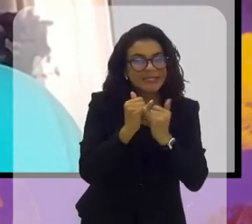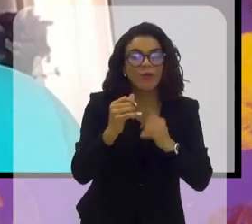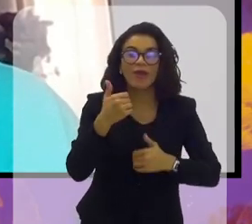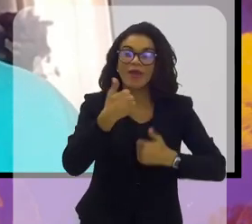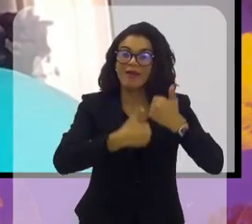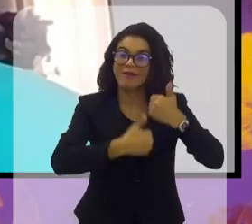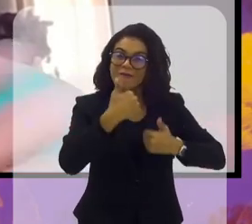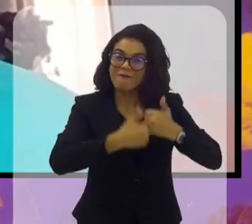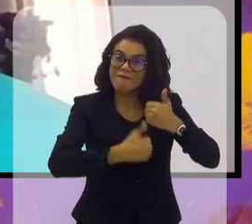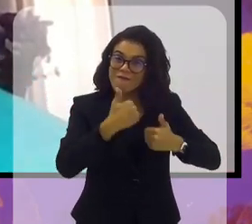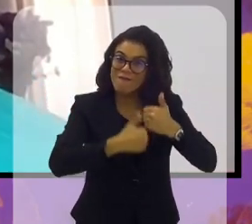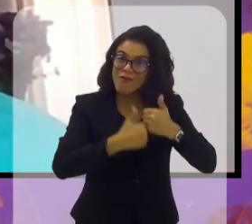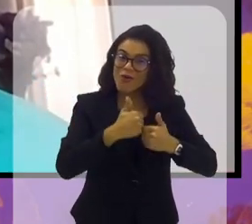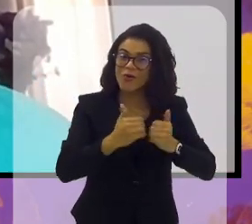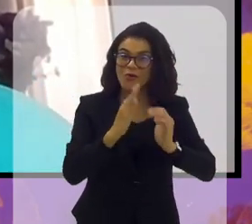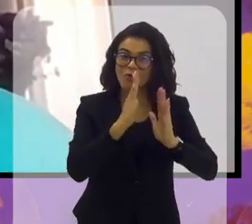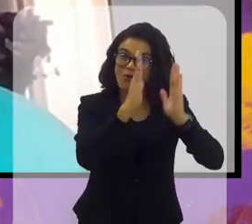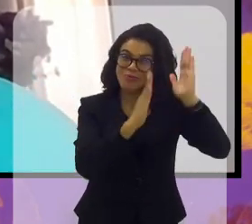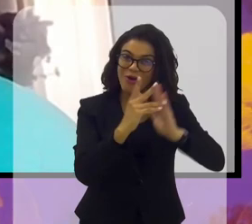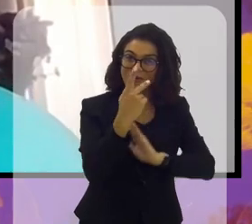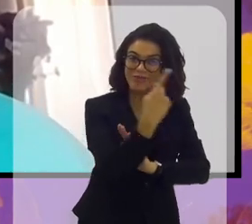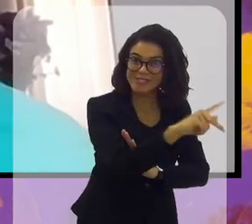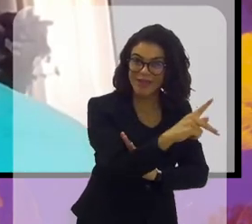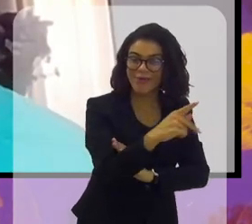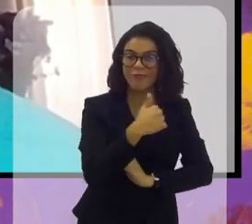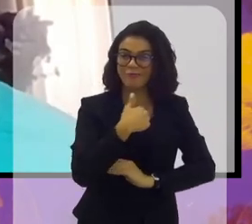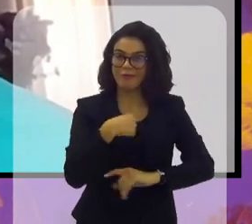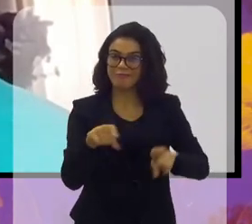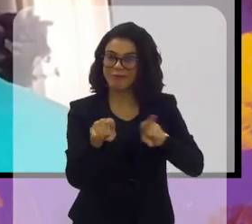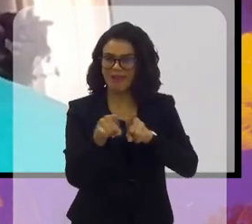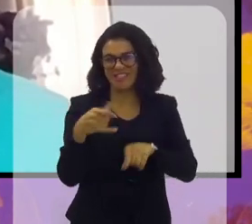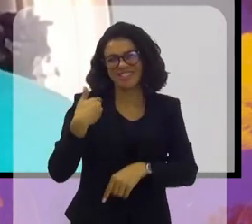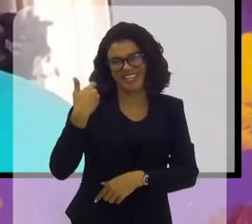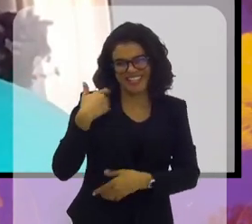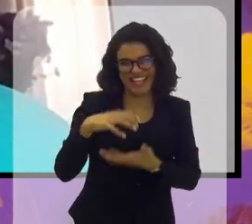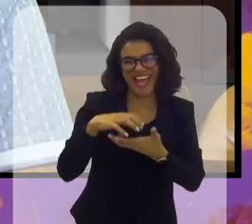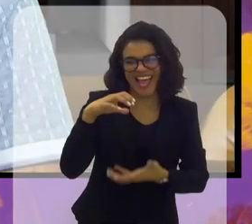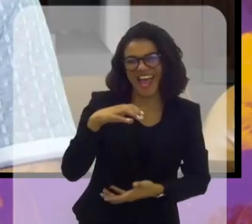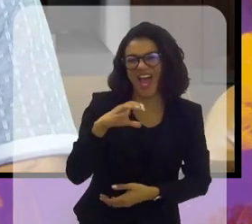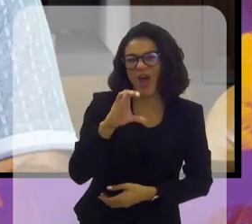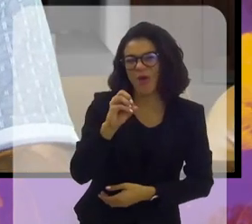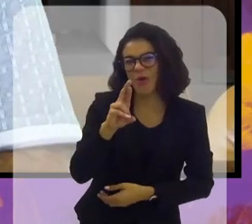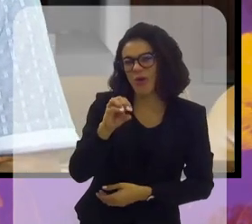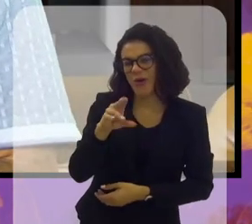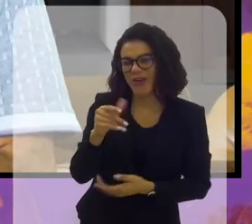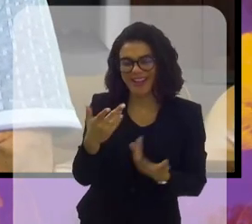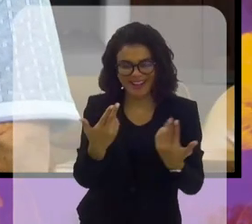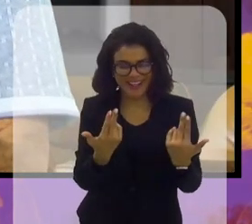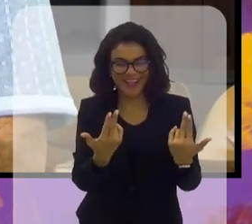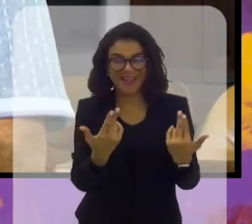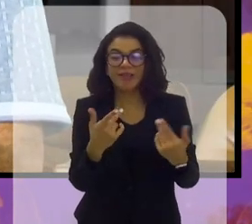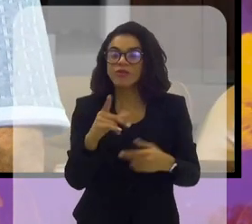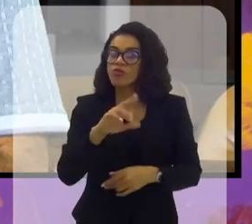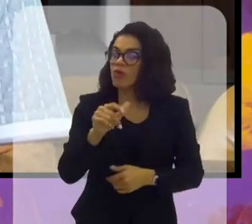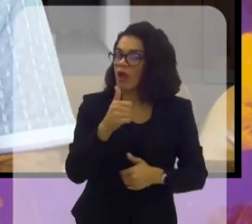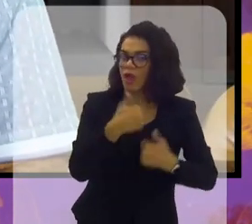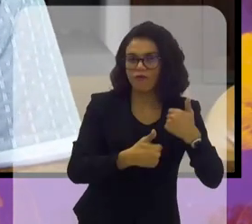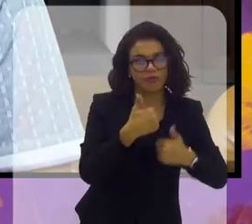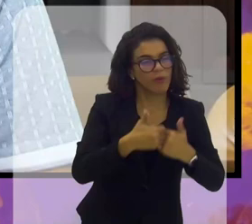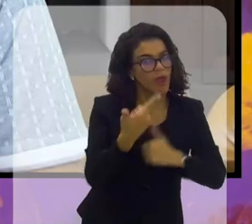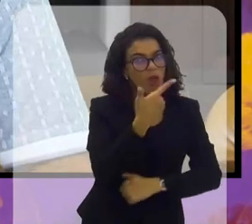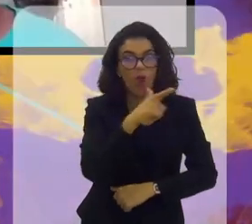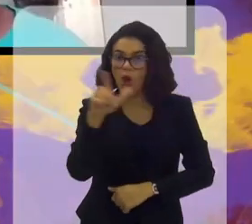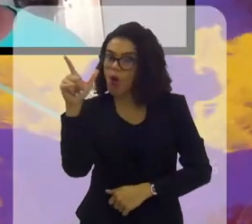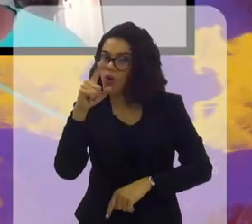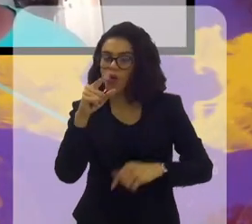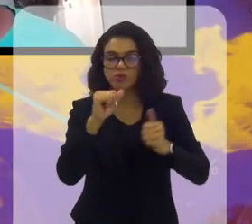muito parecida com o futebol do seu tempo e do meu tempo, que a gente já tá coroa, né? Mas não é mais o futebol. É